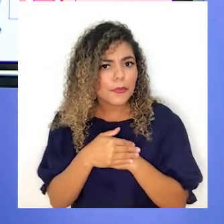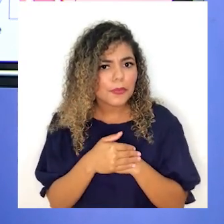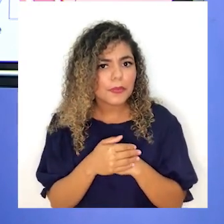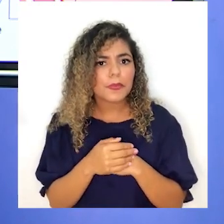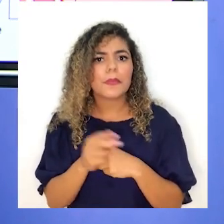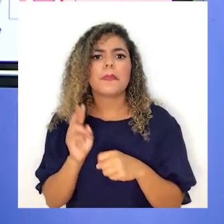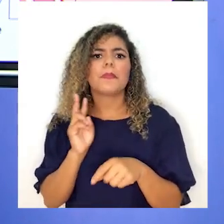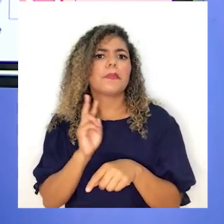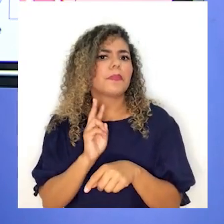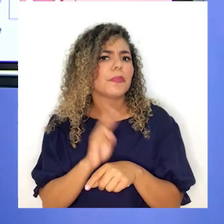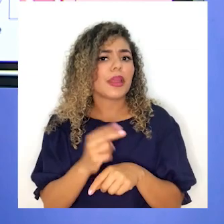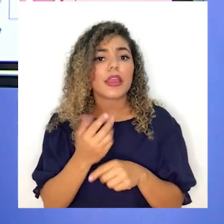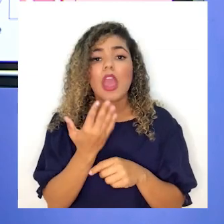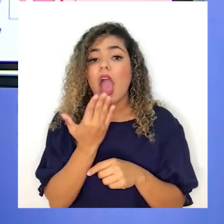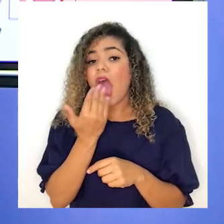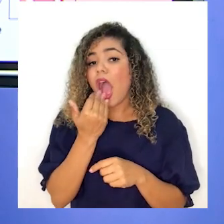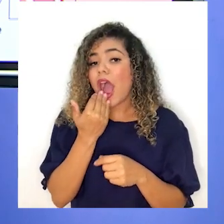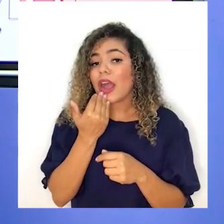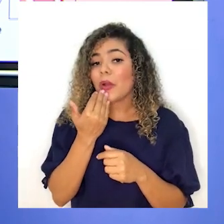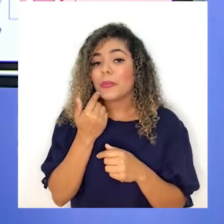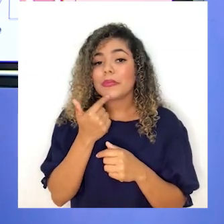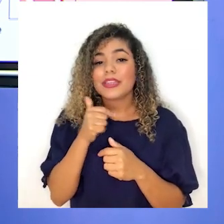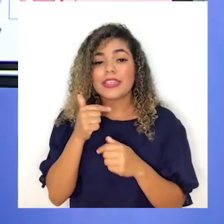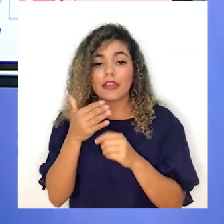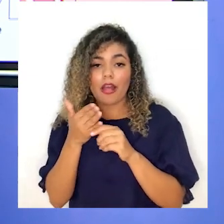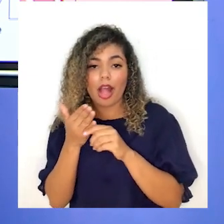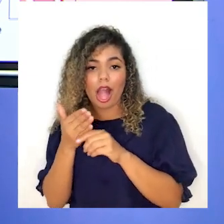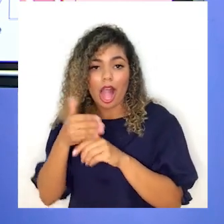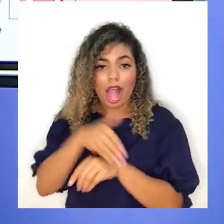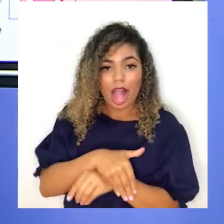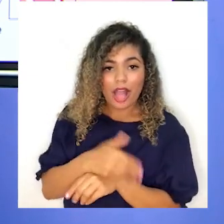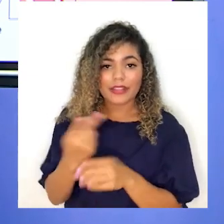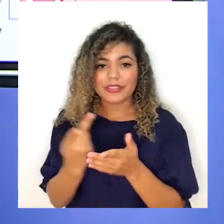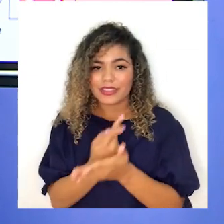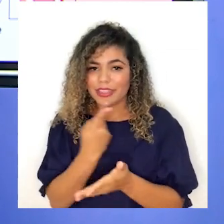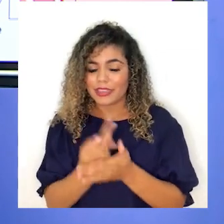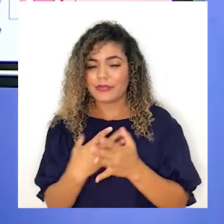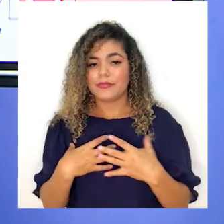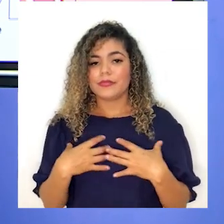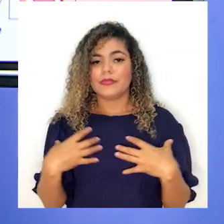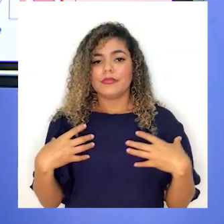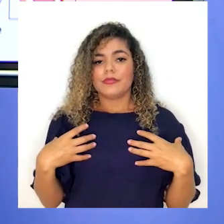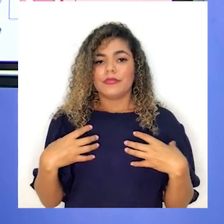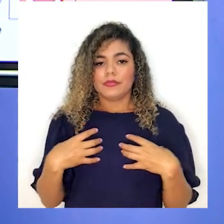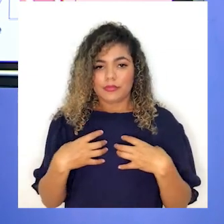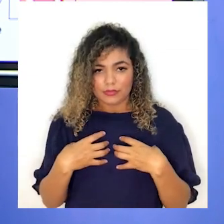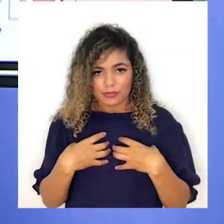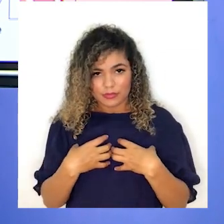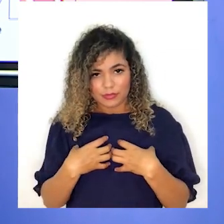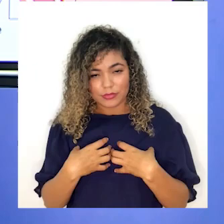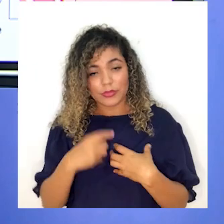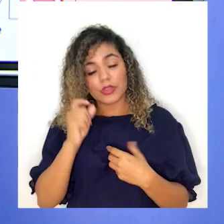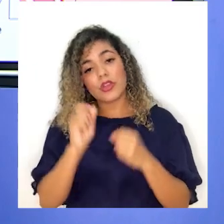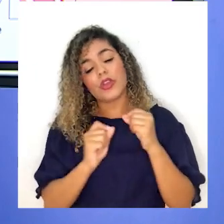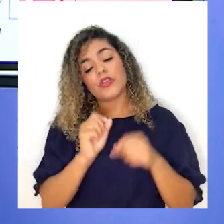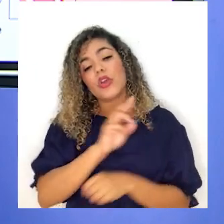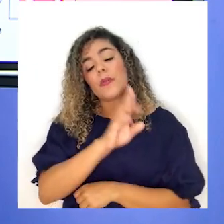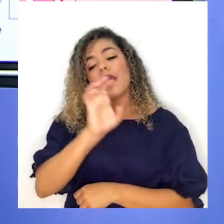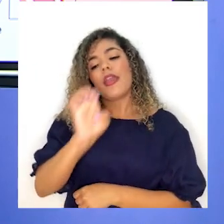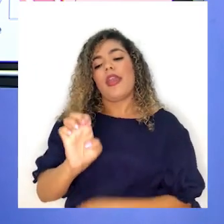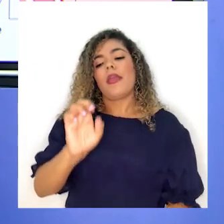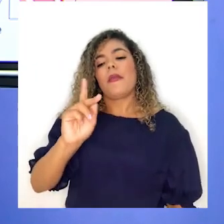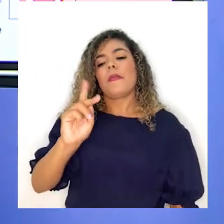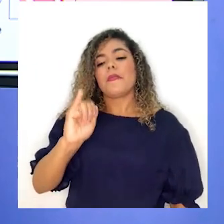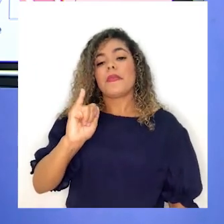entre na região respiratória, que é a epiglote. A